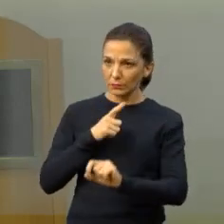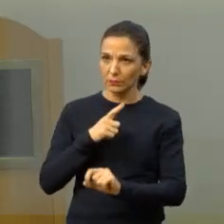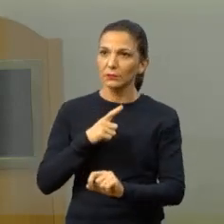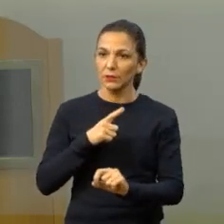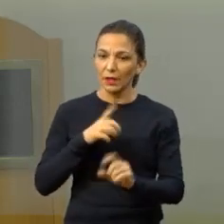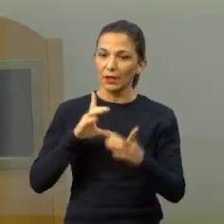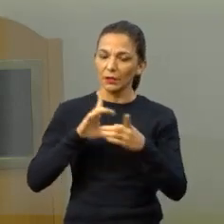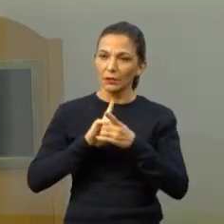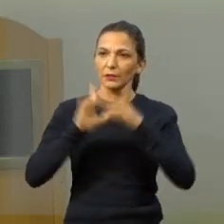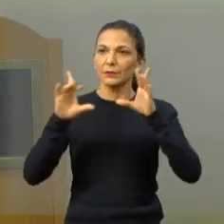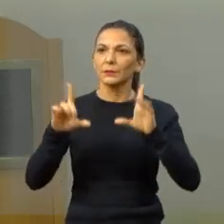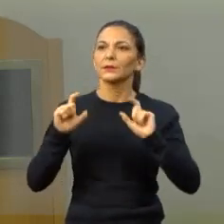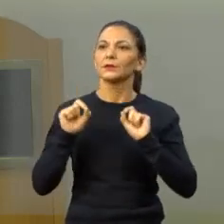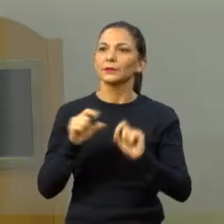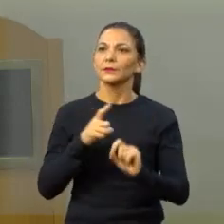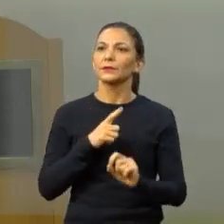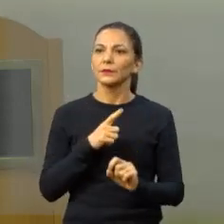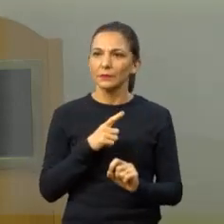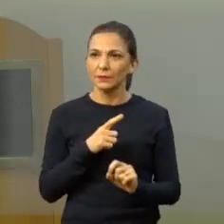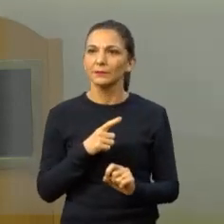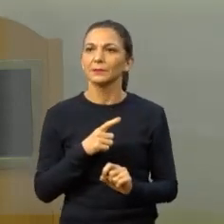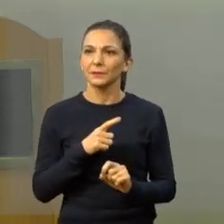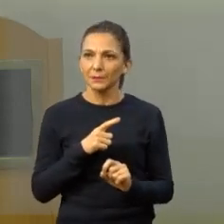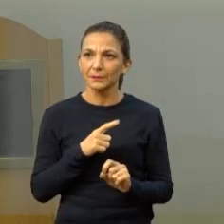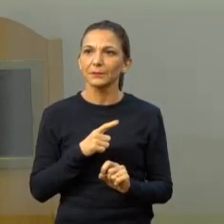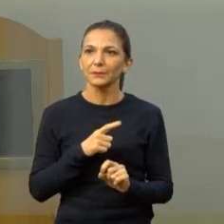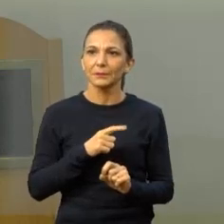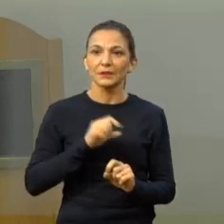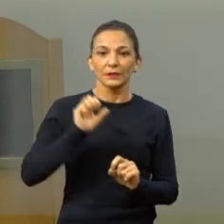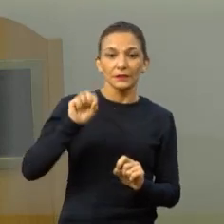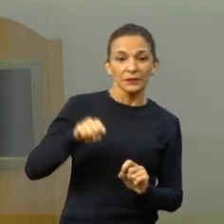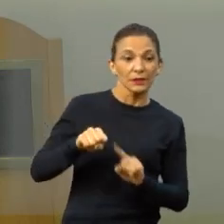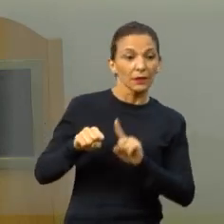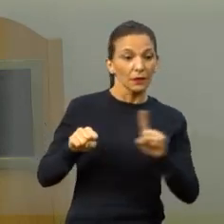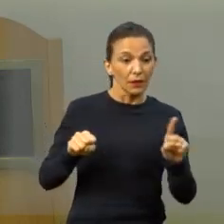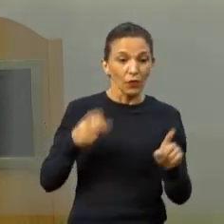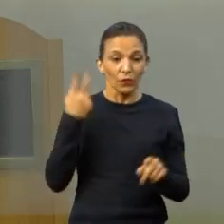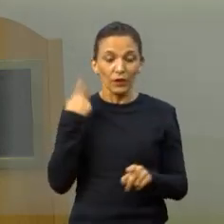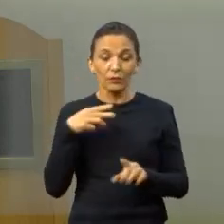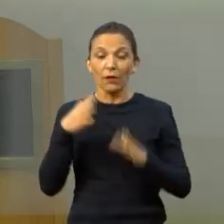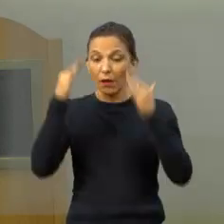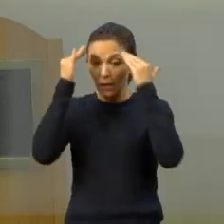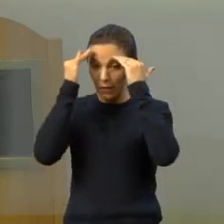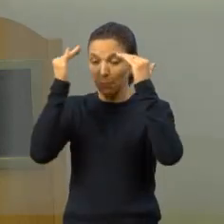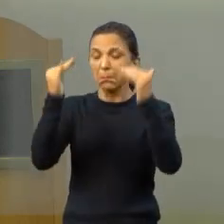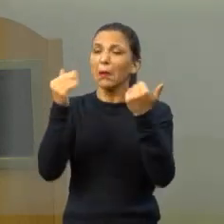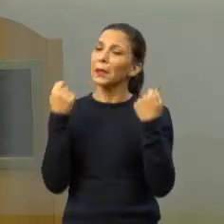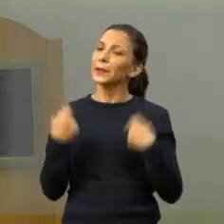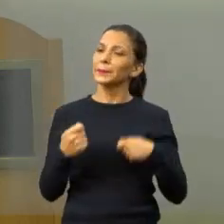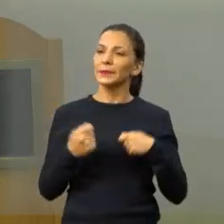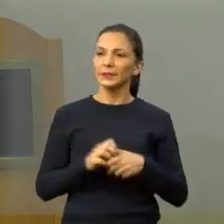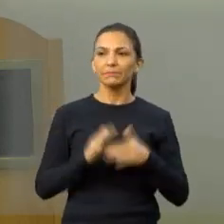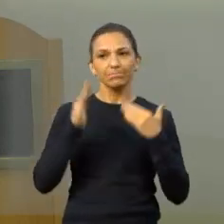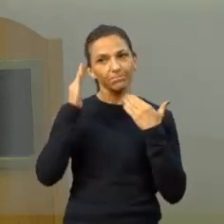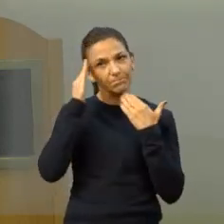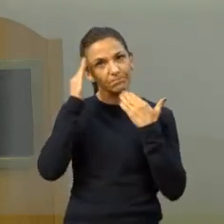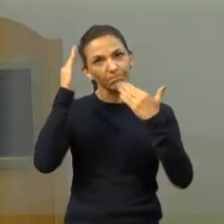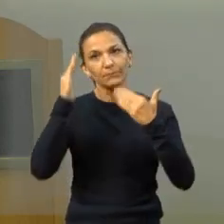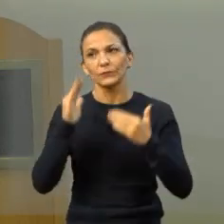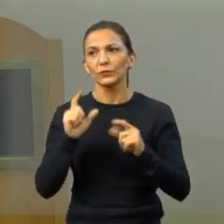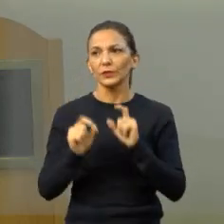gente tem que ter democracia tem que ser respeitado né o sim não de cada Vereador aqui tem que ser respeitado Agradeço a todos que tiveram aí